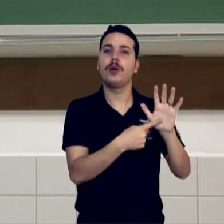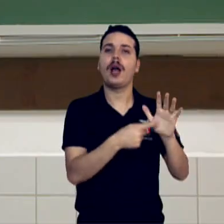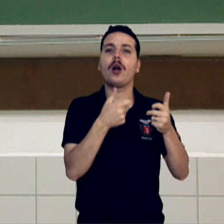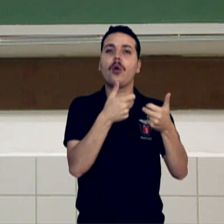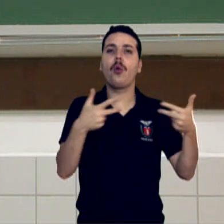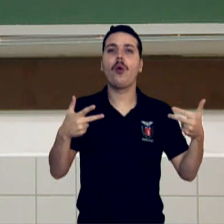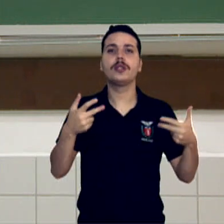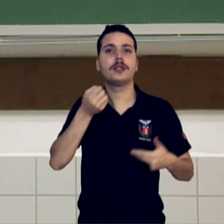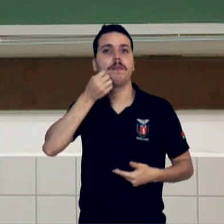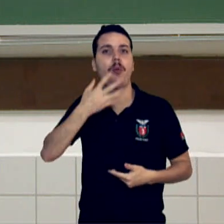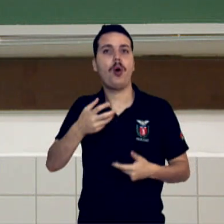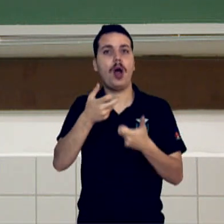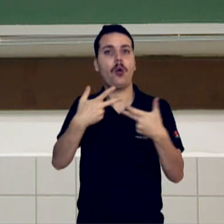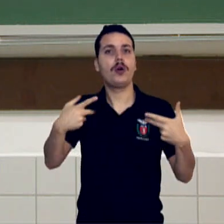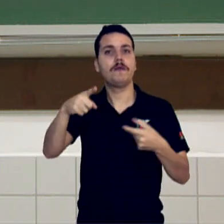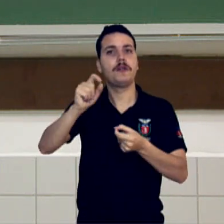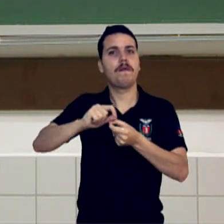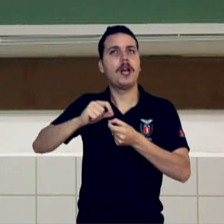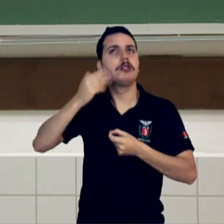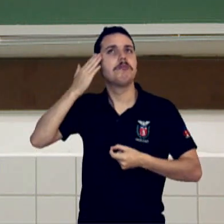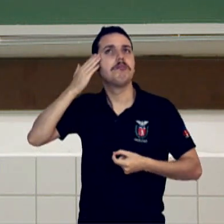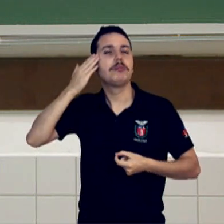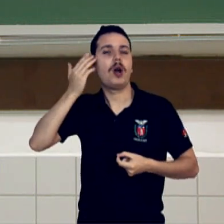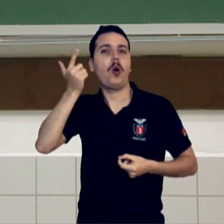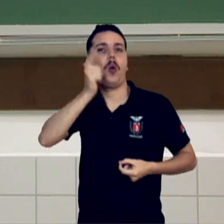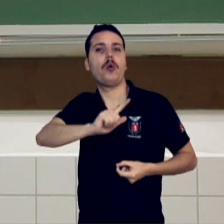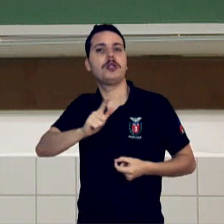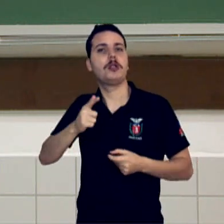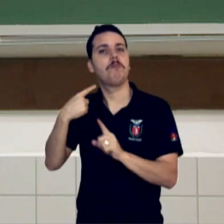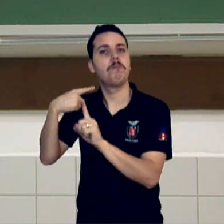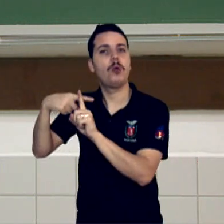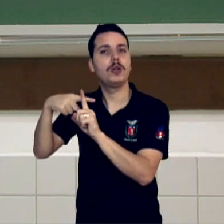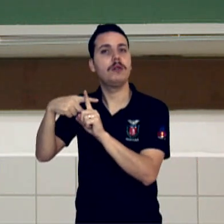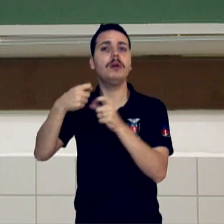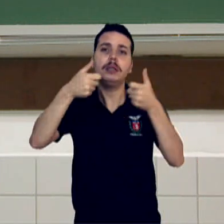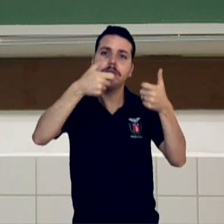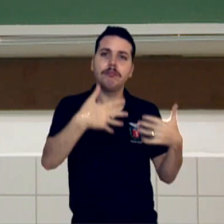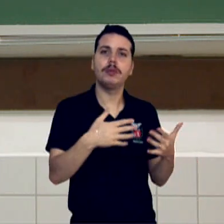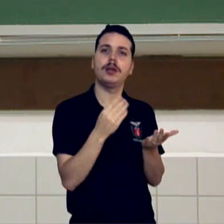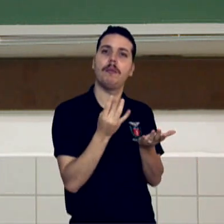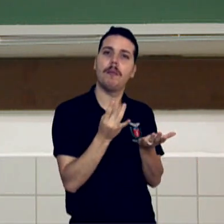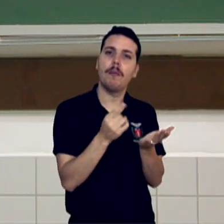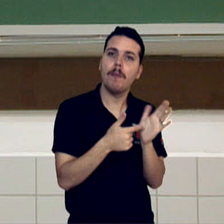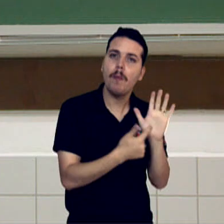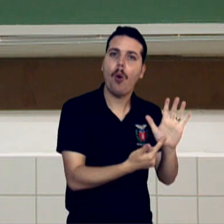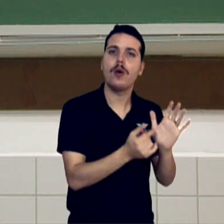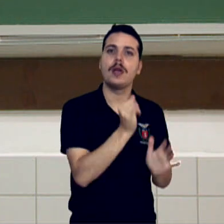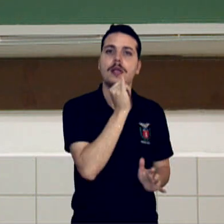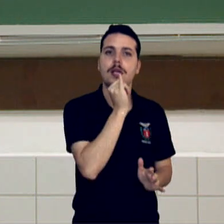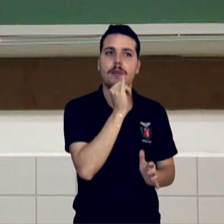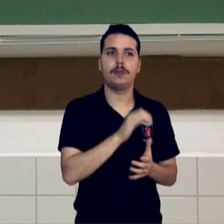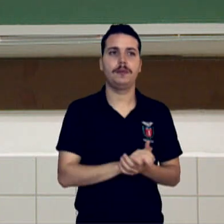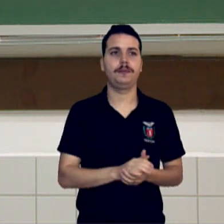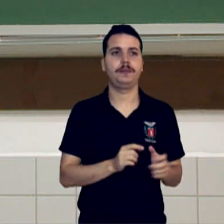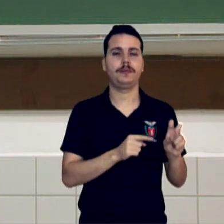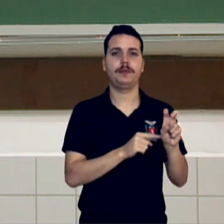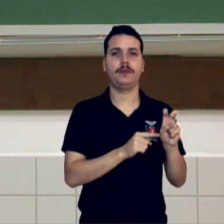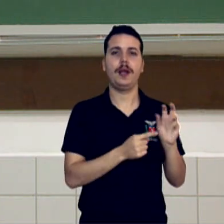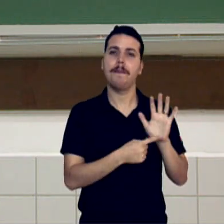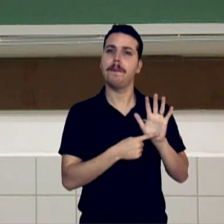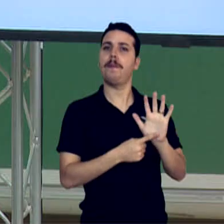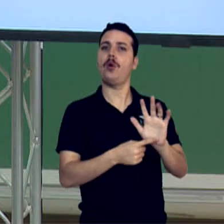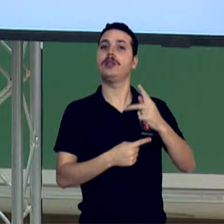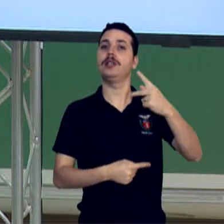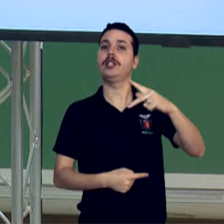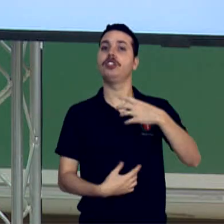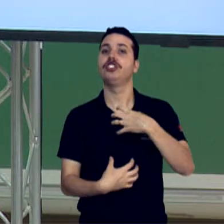vida, coisas que você fez que deram certo, que foram positivas. Mostre a sua personalidade sem enganar.